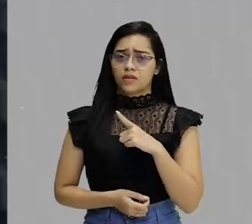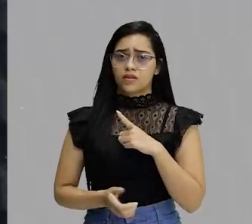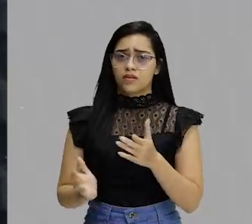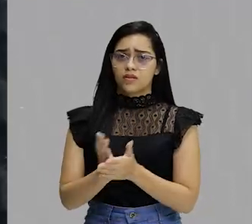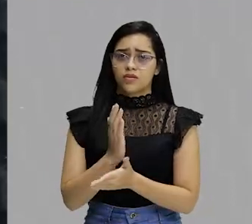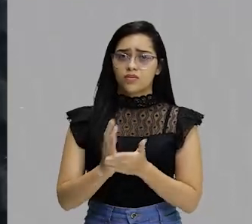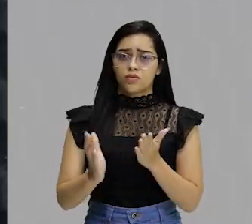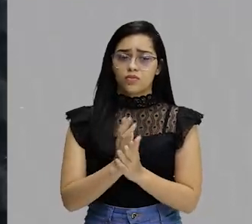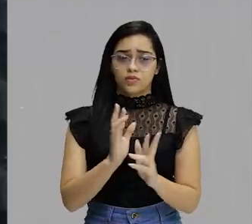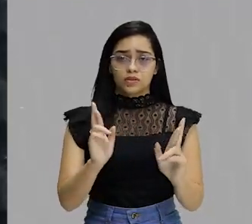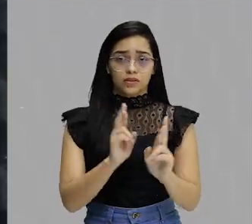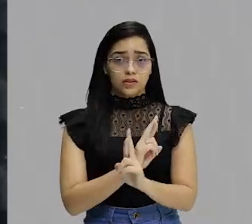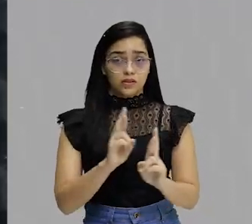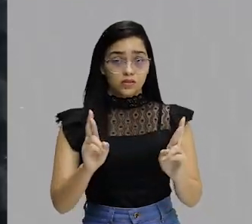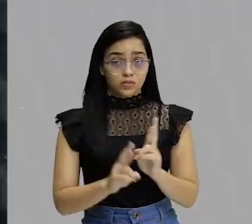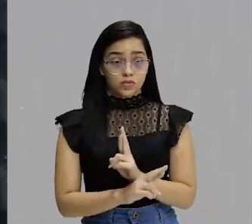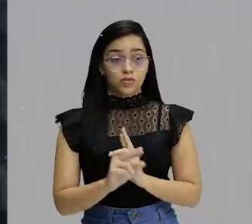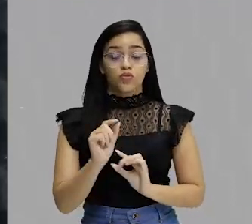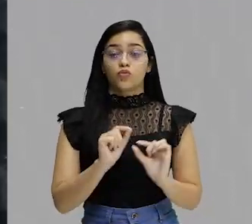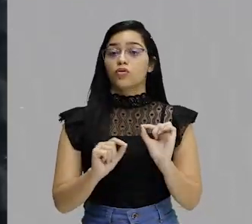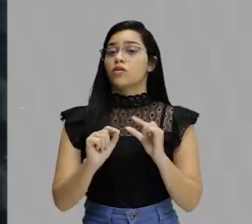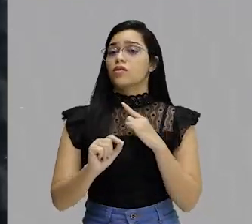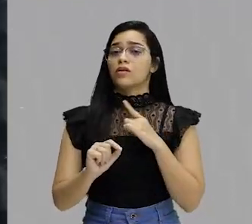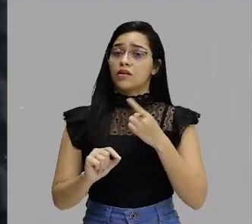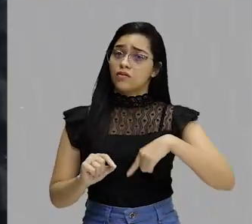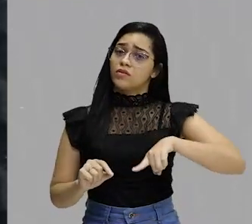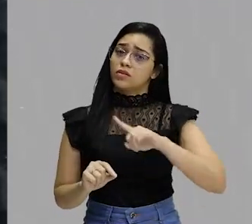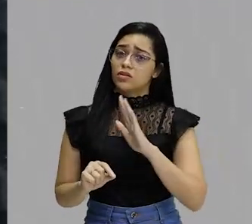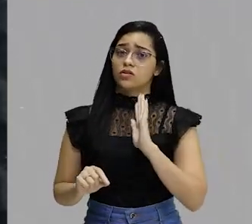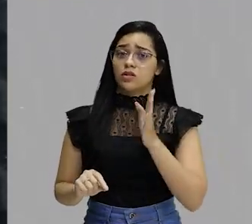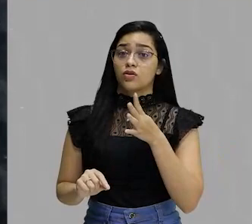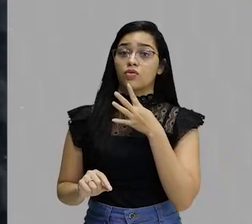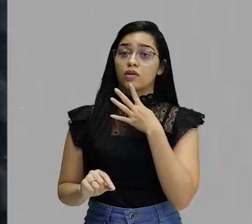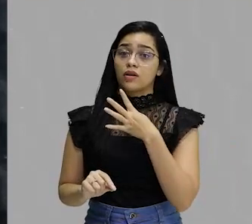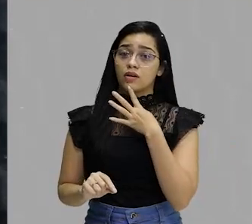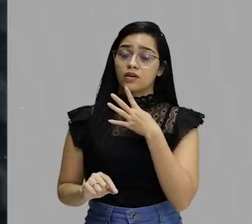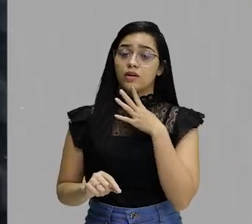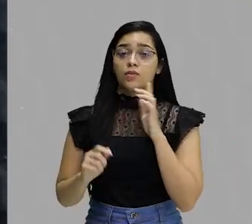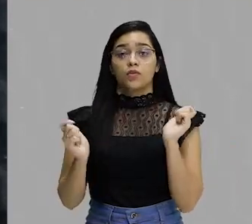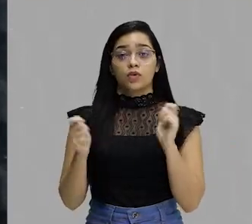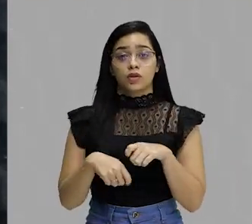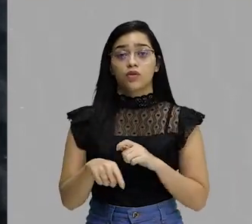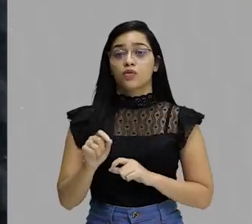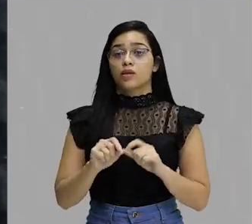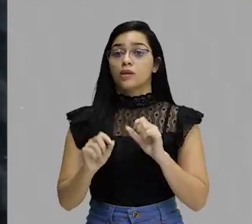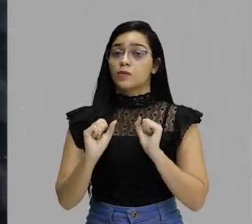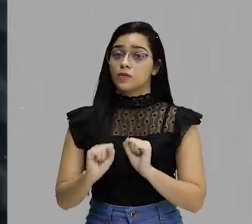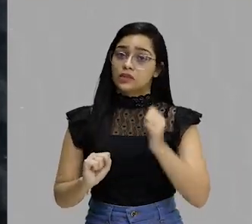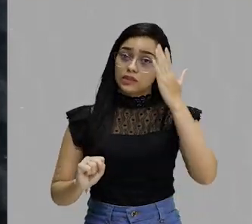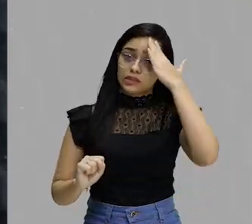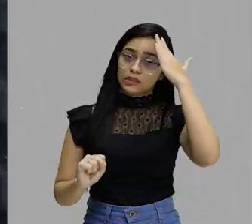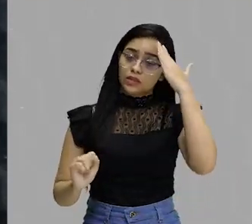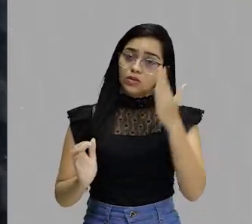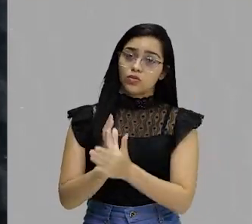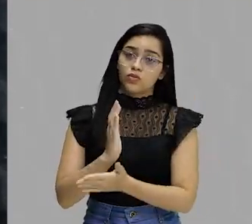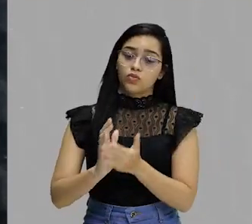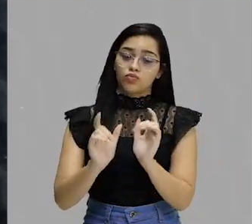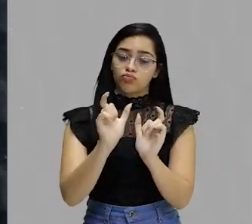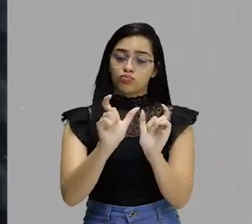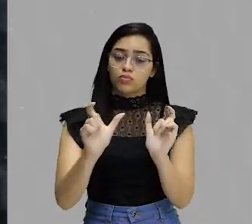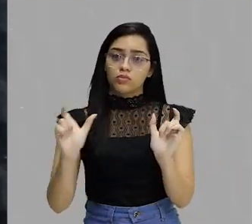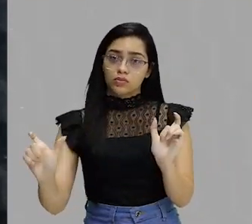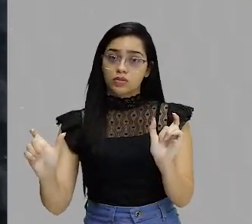algumas associações com coisas que vocês conhecem, para poder a gente entender alguns